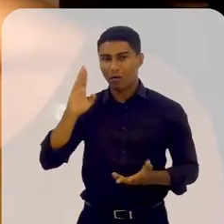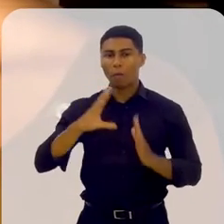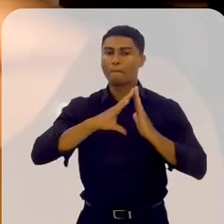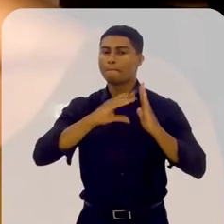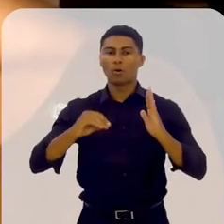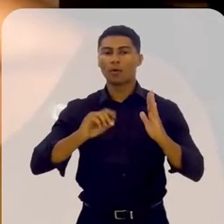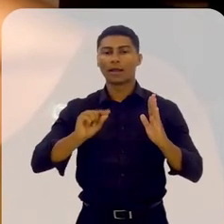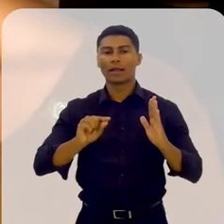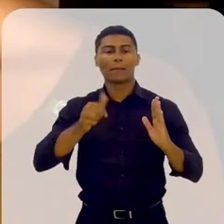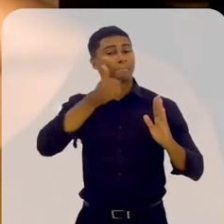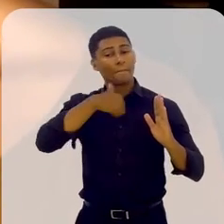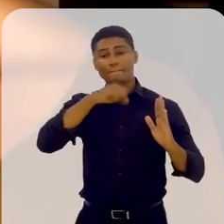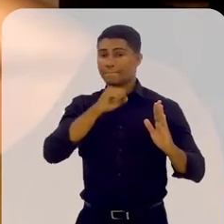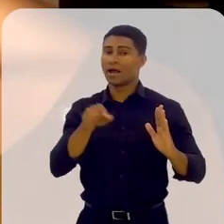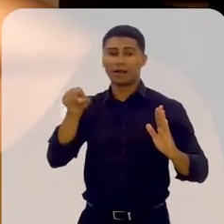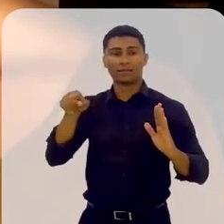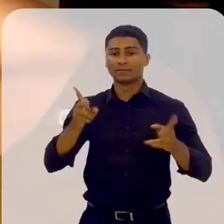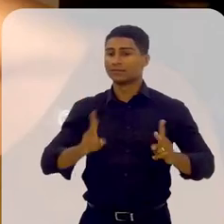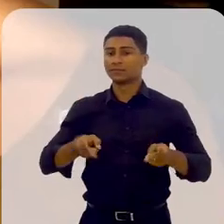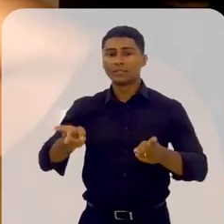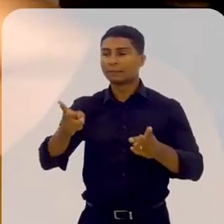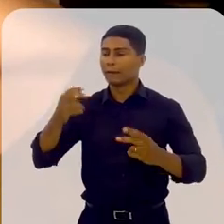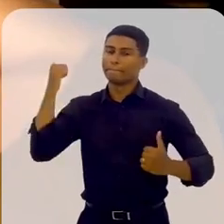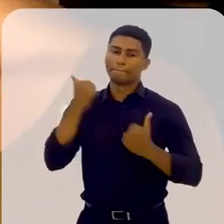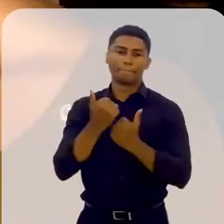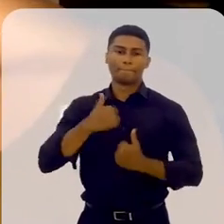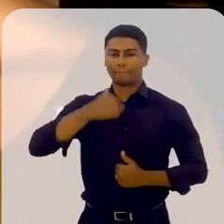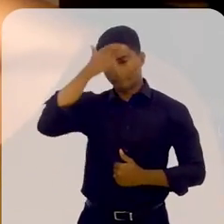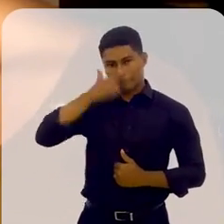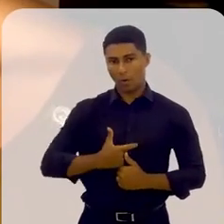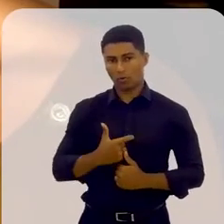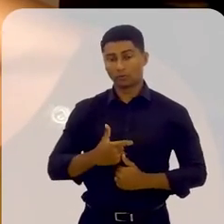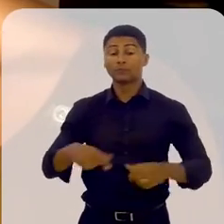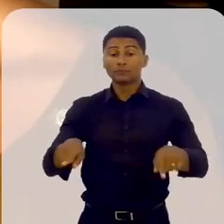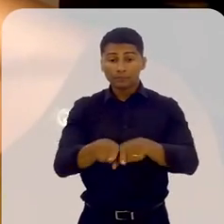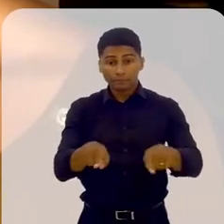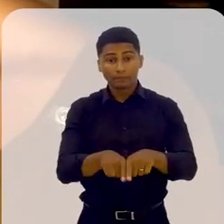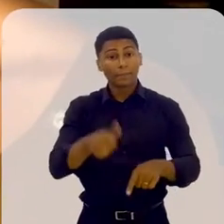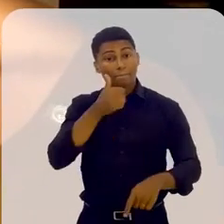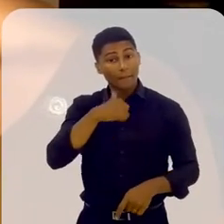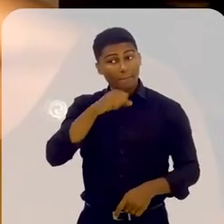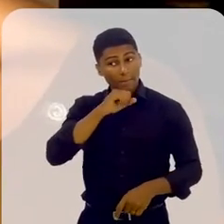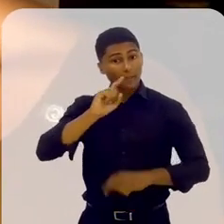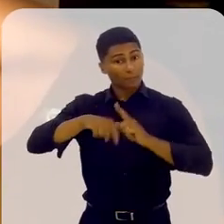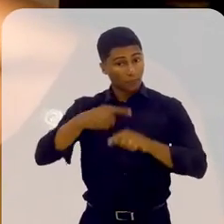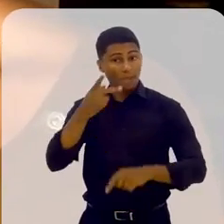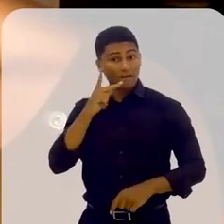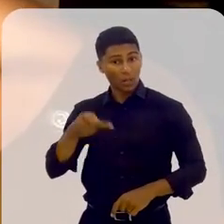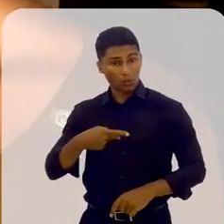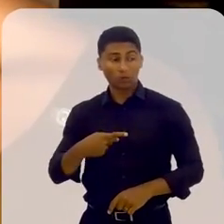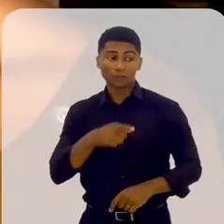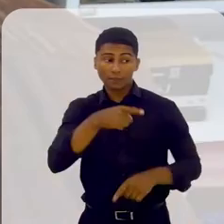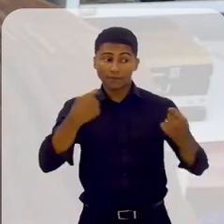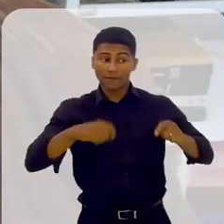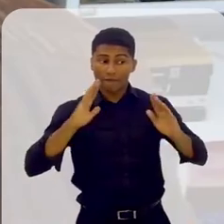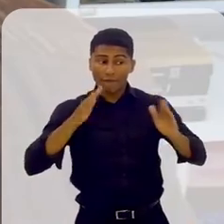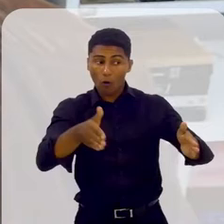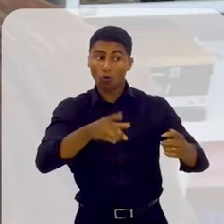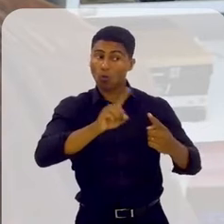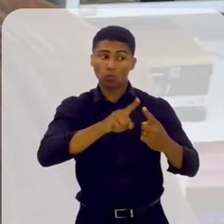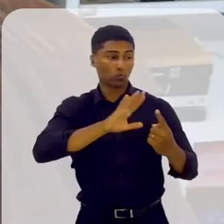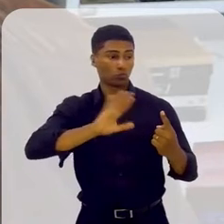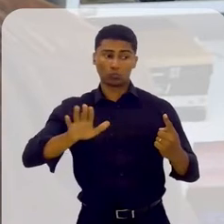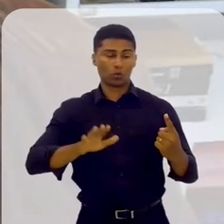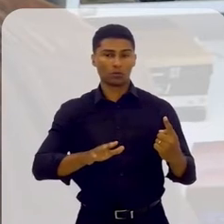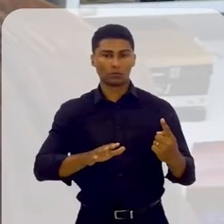mãe. É a pessoa que mais me inspirou e me apoiou nisso. Em outros momentos, minha mãe já falou: ó, você tem que focar numa coisa só. E eu falei: